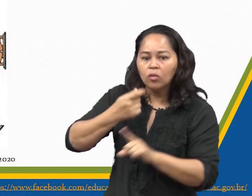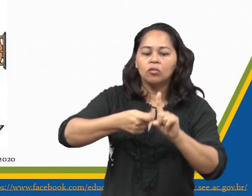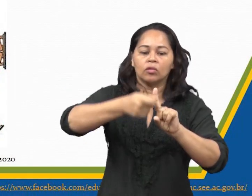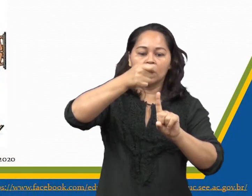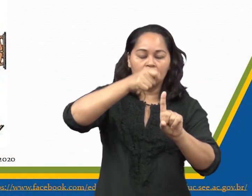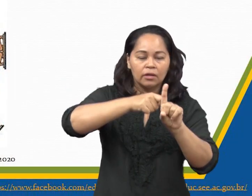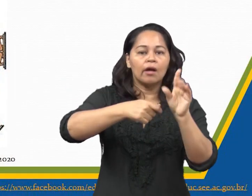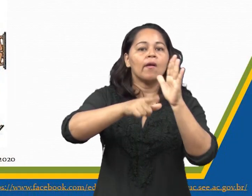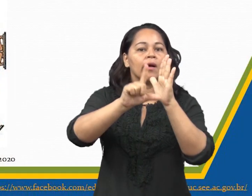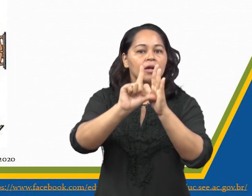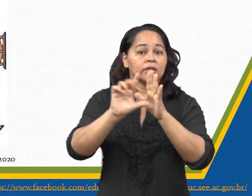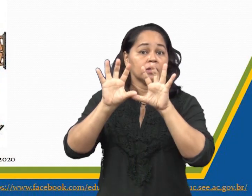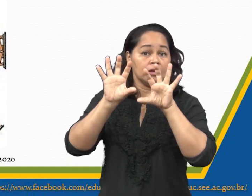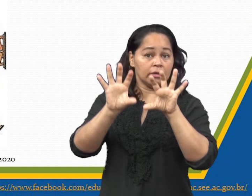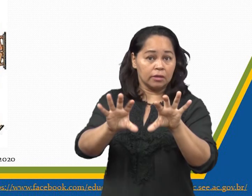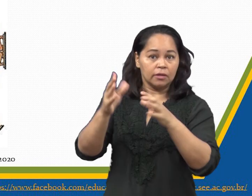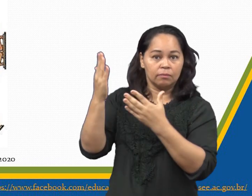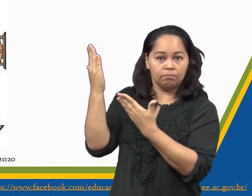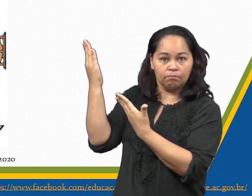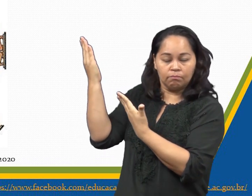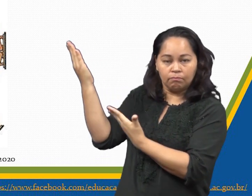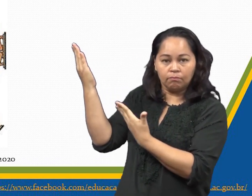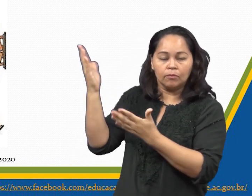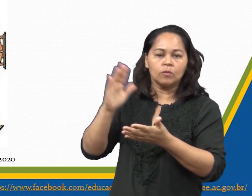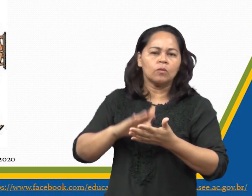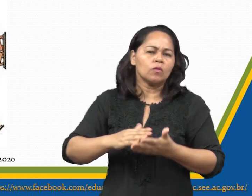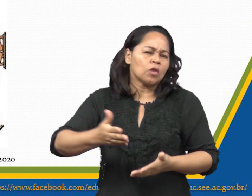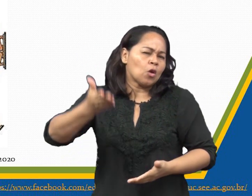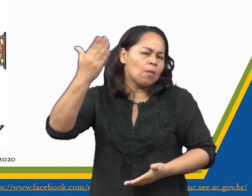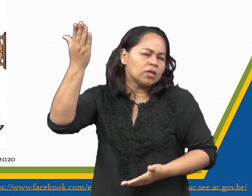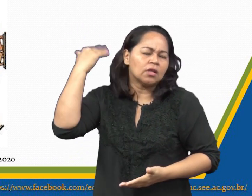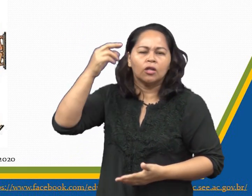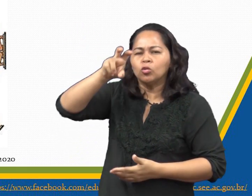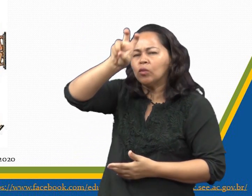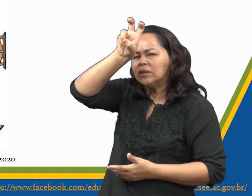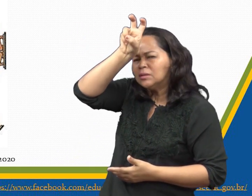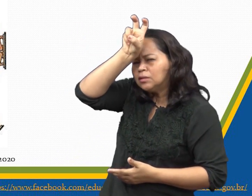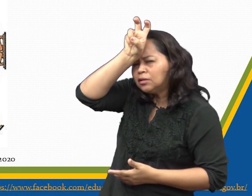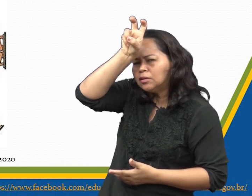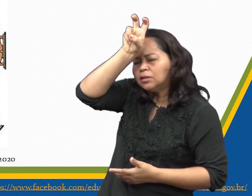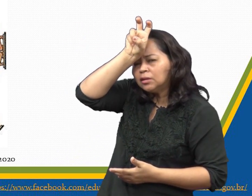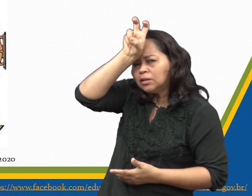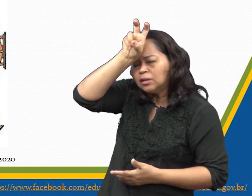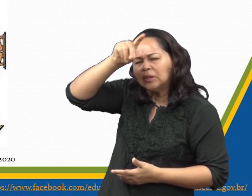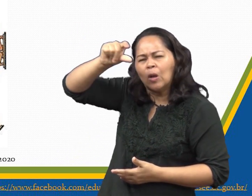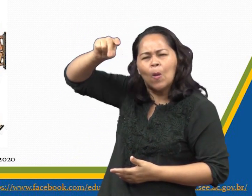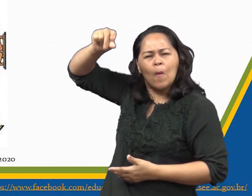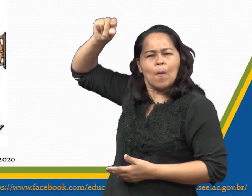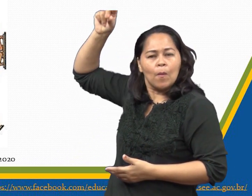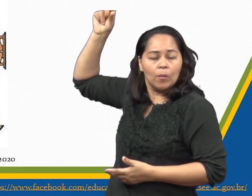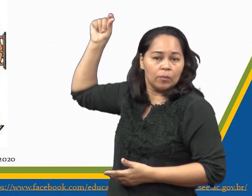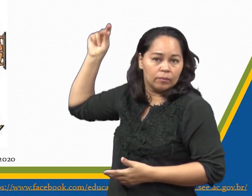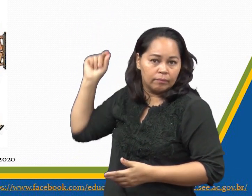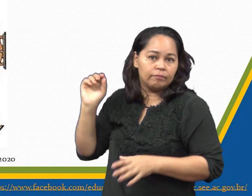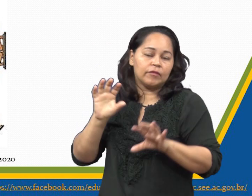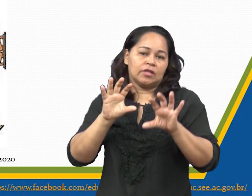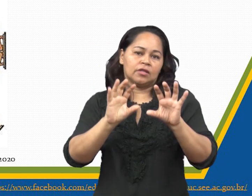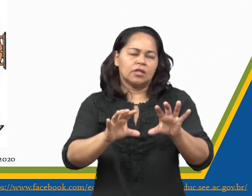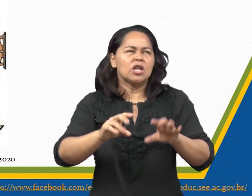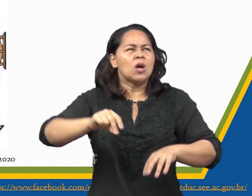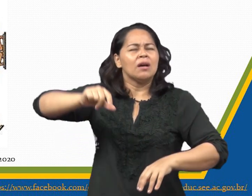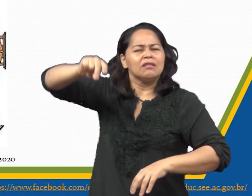dessa forma. Lá na época do Egito, lá na época de antigamente. Você vê o seu pai